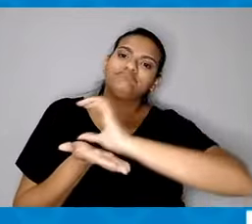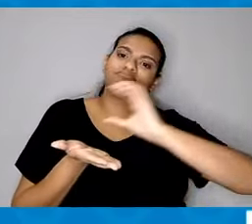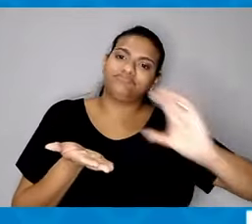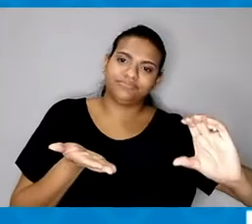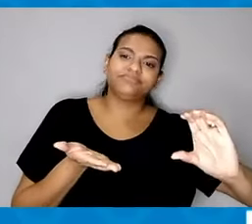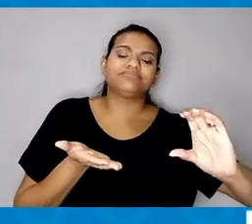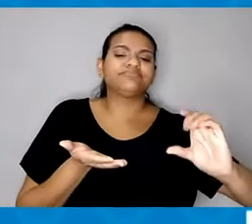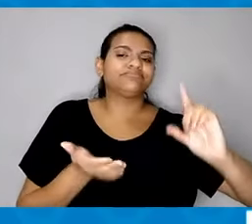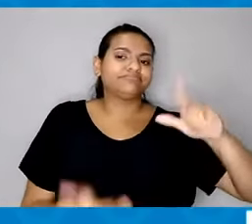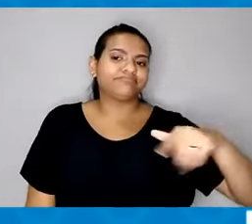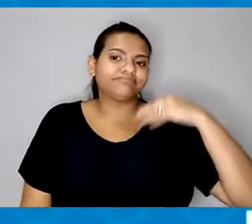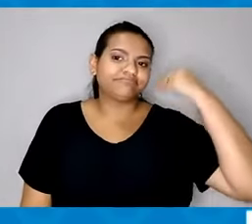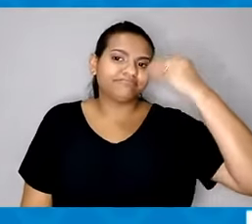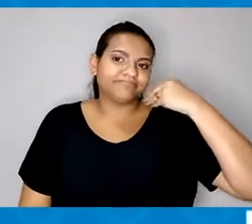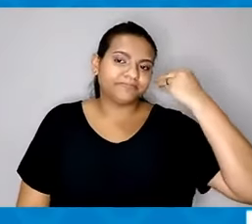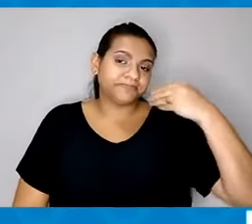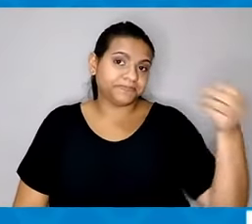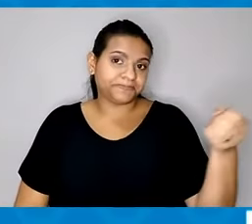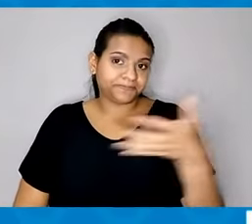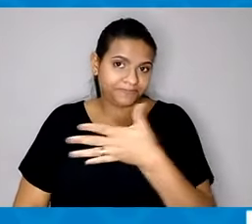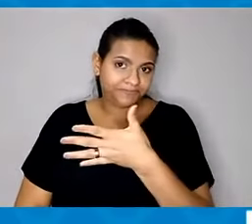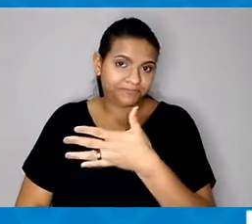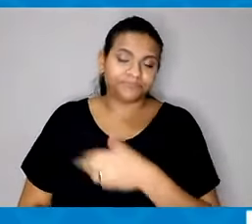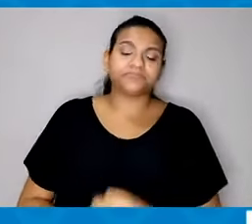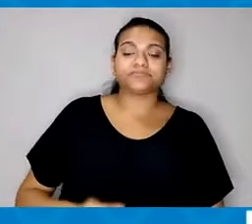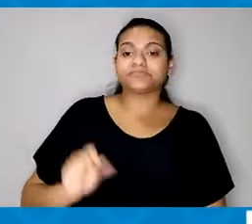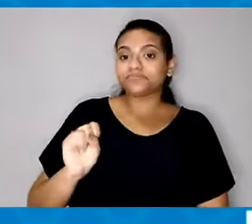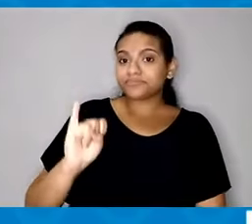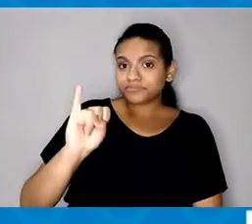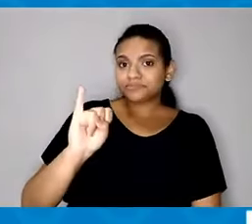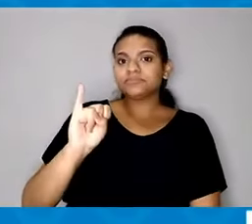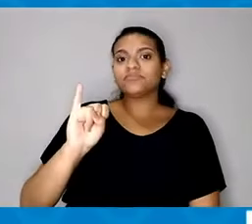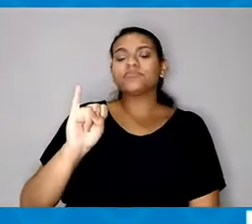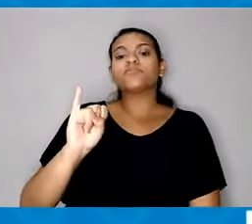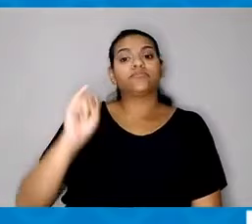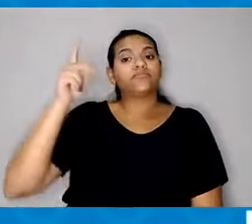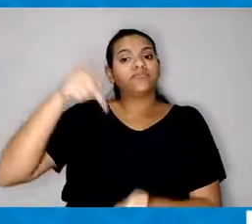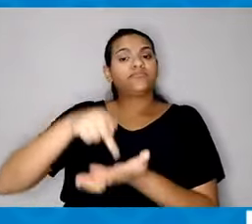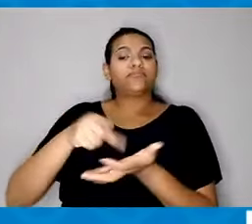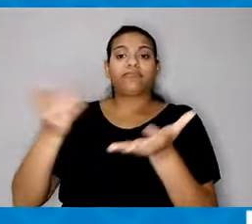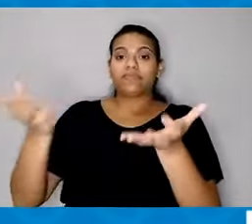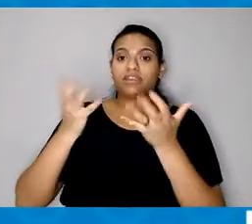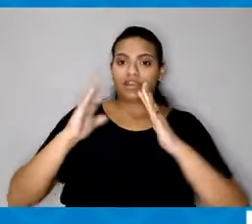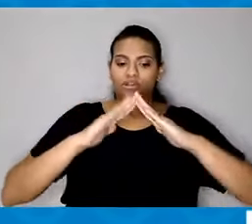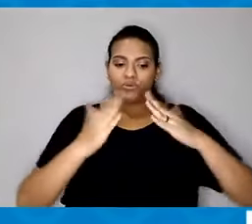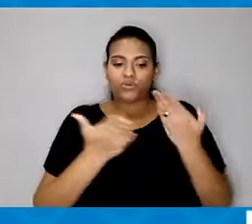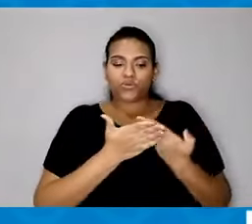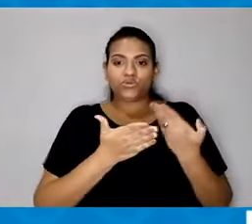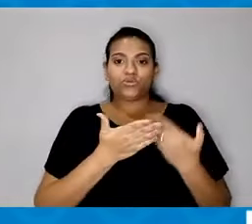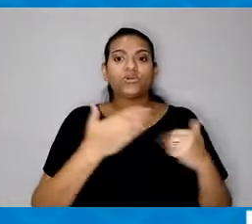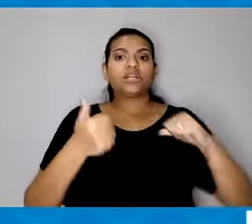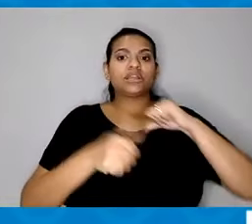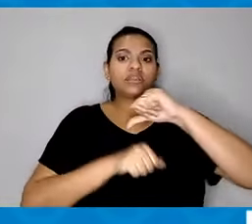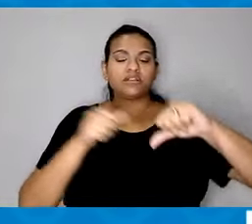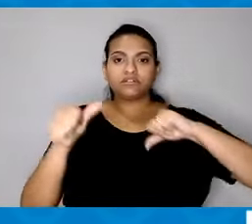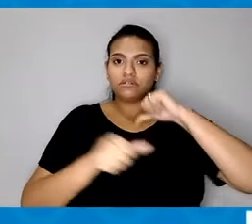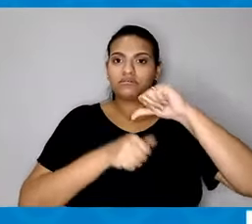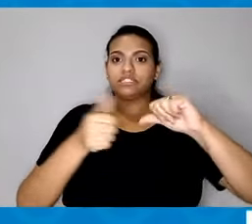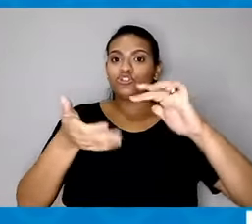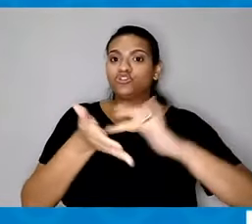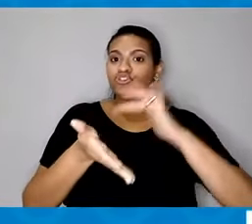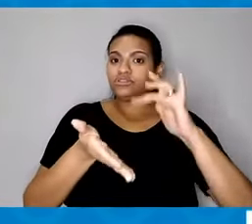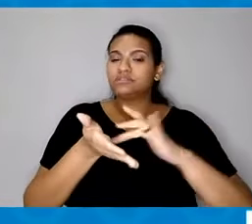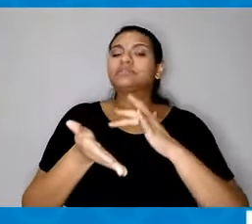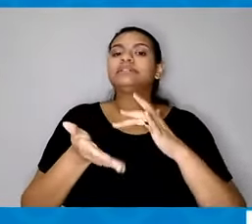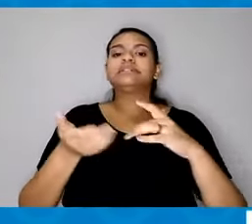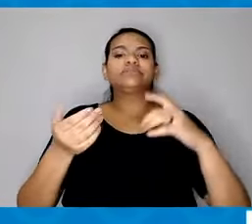novas experimentações didáticas. Se a gente realmente quer a transformação digital da escola, quer uma escola mais organizada em torno da